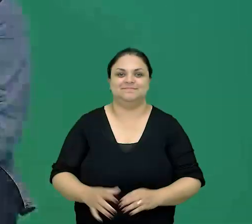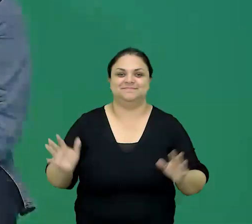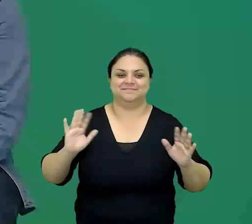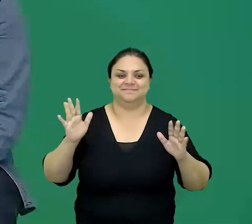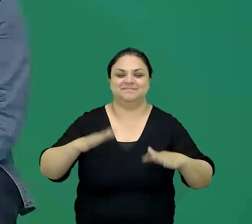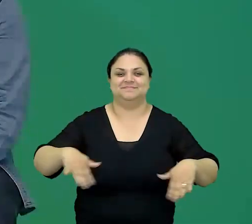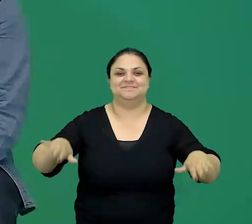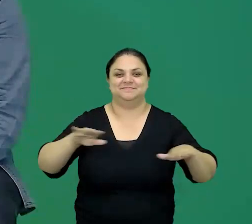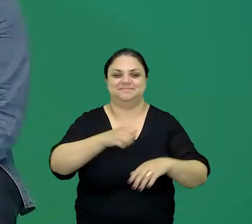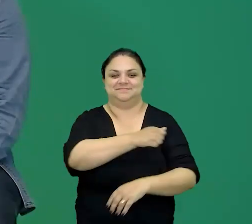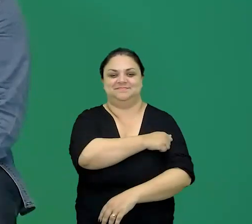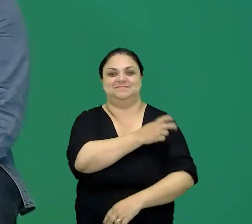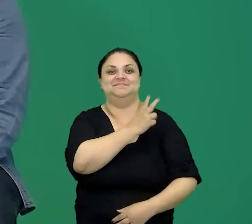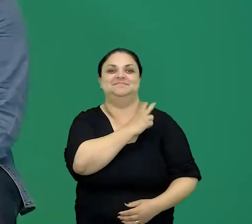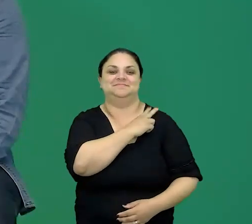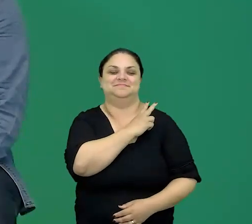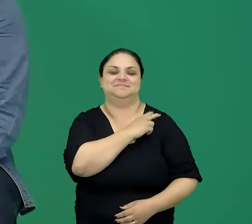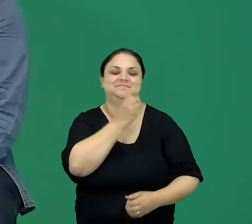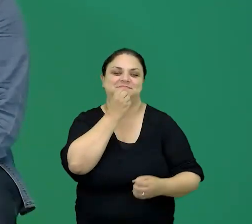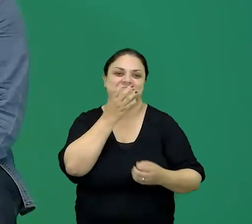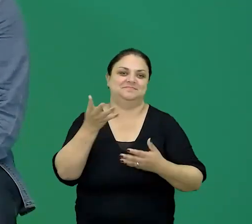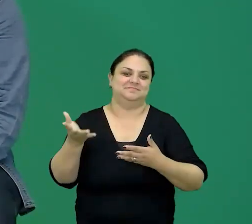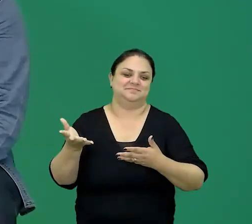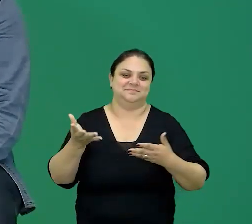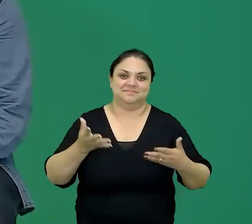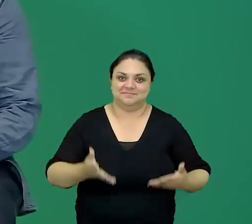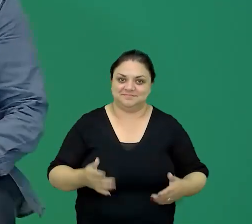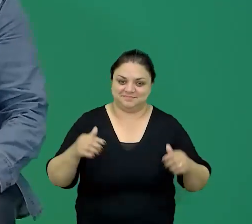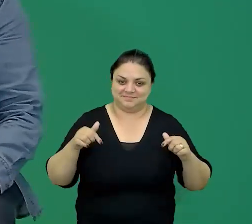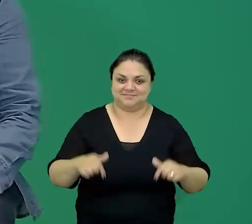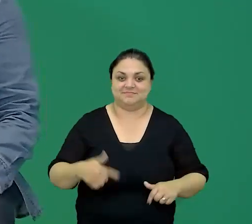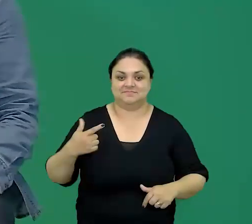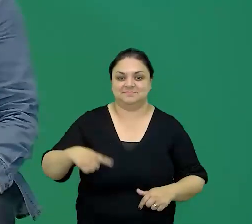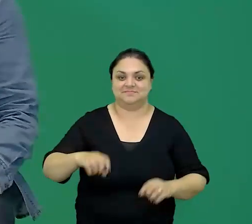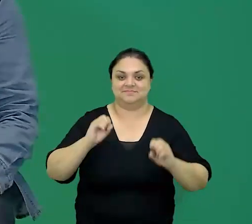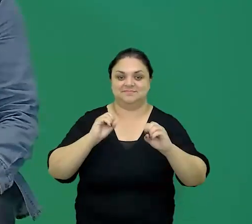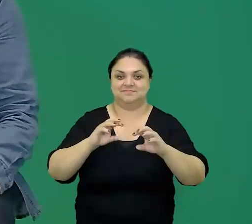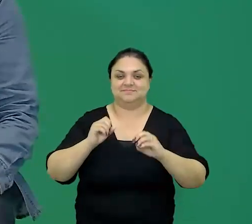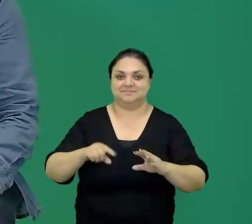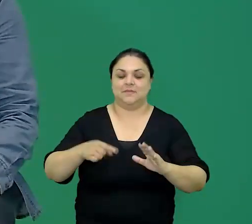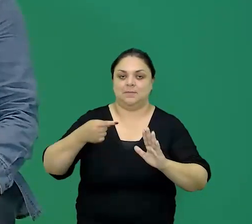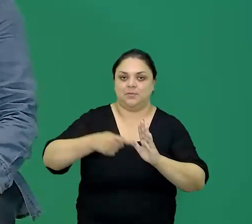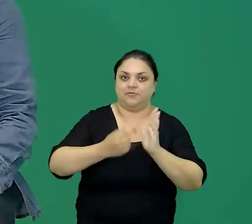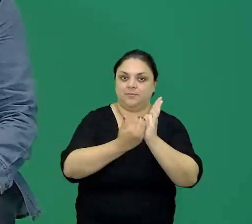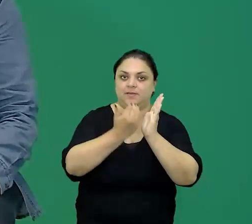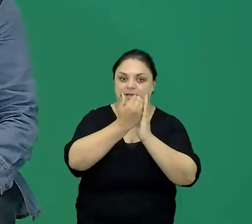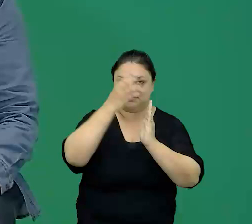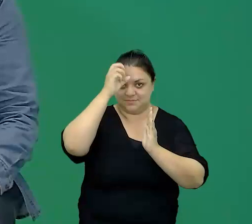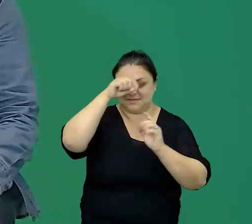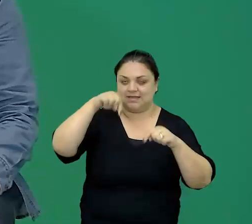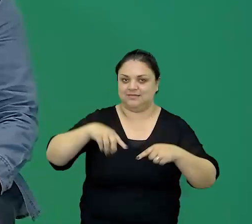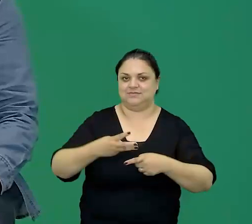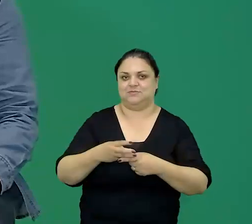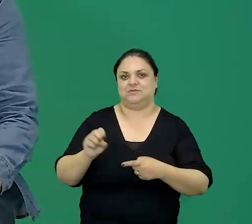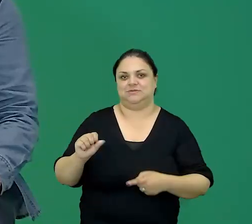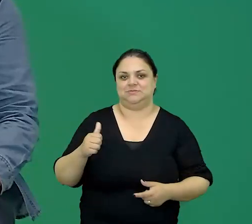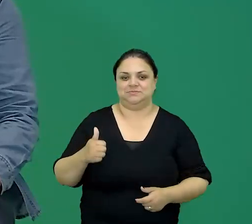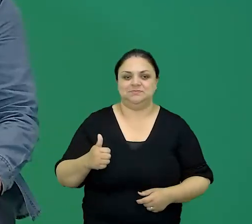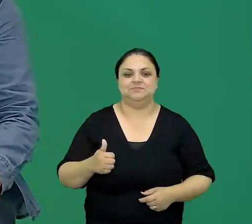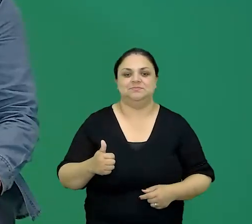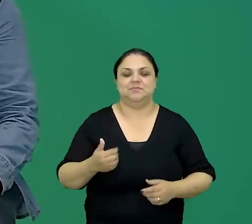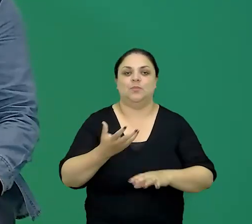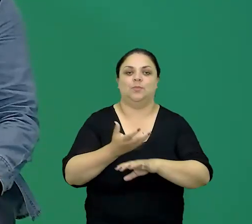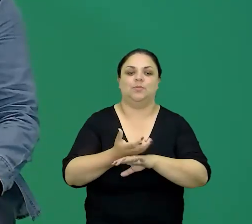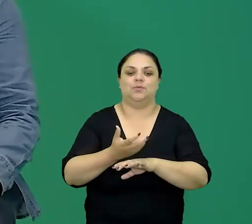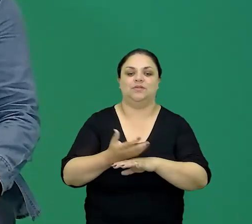Olá, estudantes da segunda série do ensino médio. Sejam todos muito bem-vindos para mais uma aula de aprofundamento aqui no Centro de Mídias. Aula